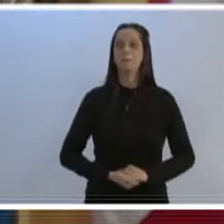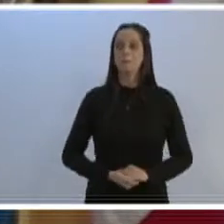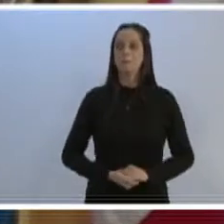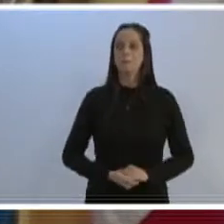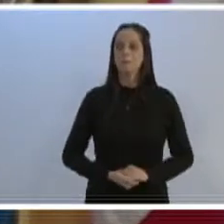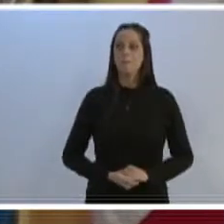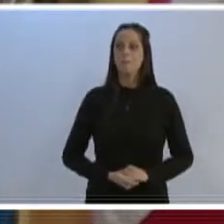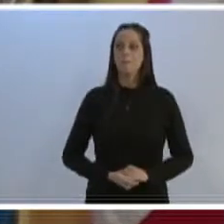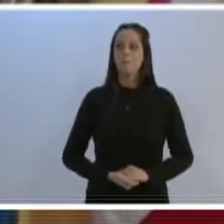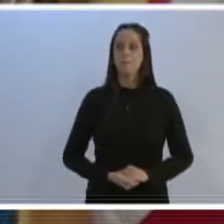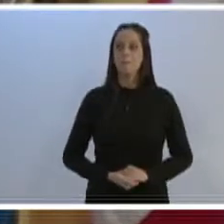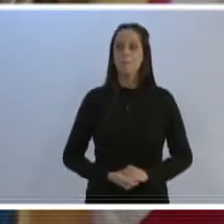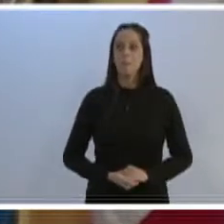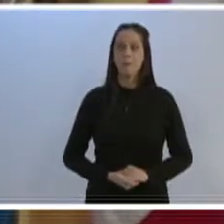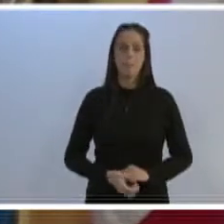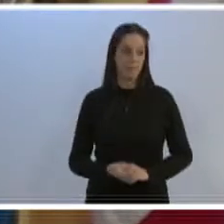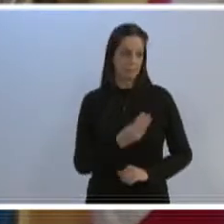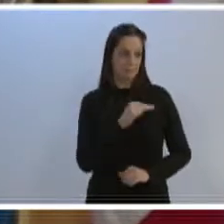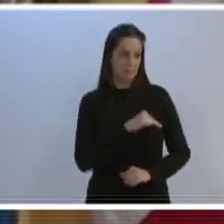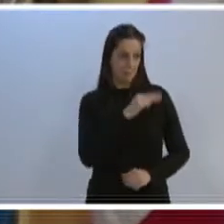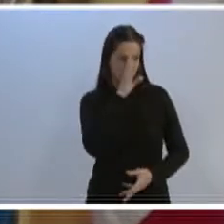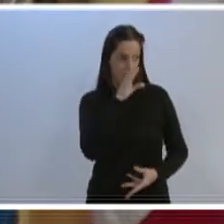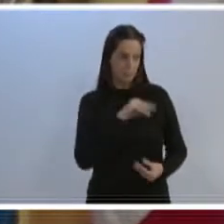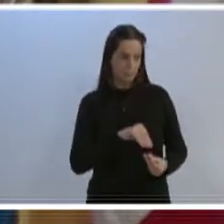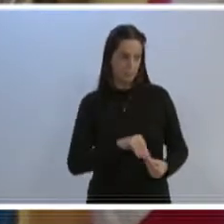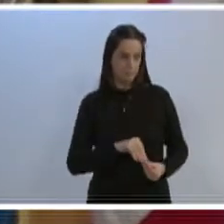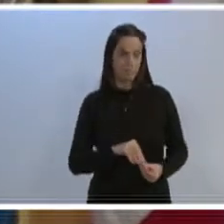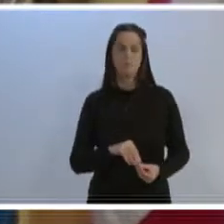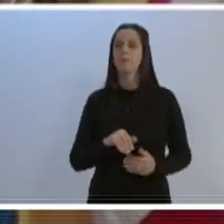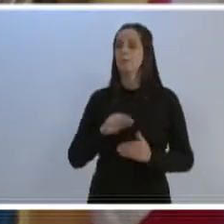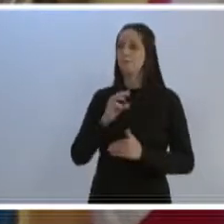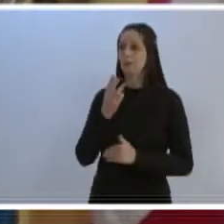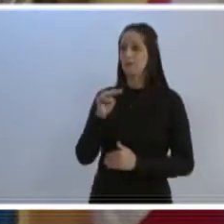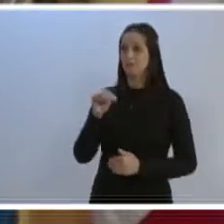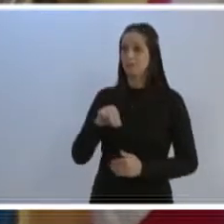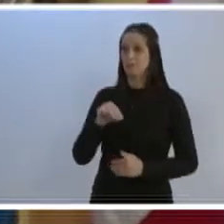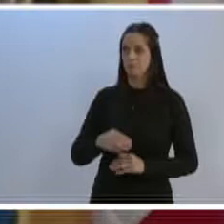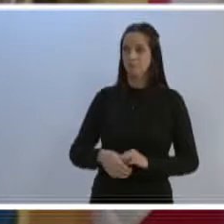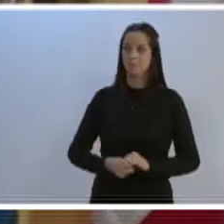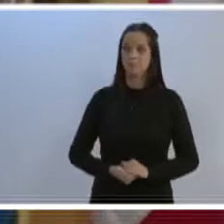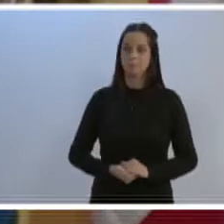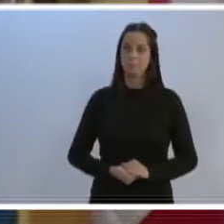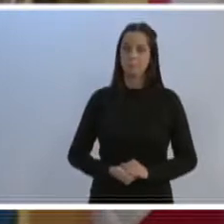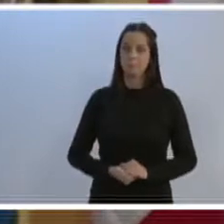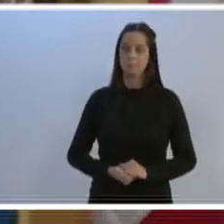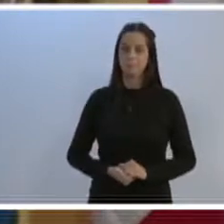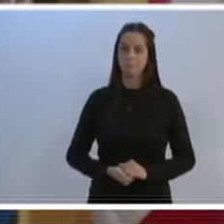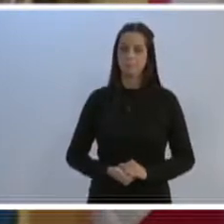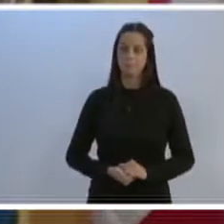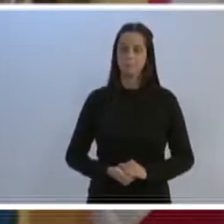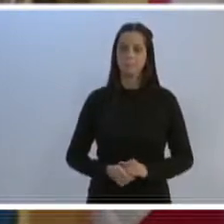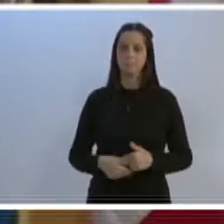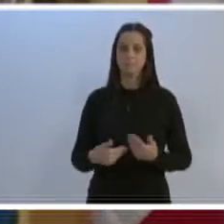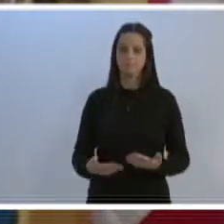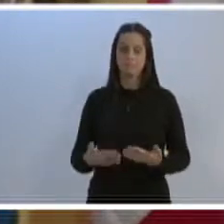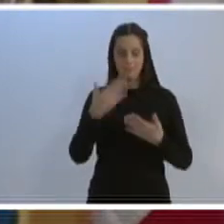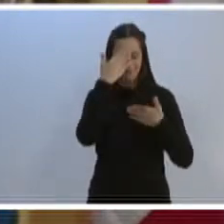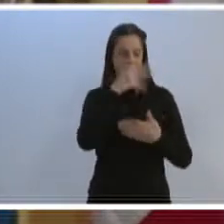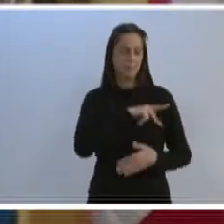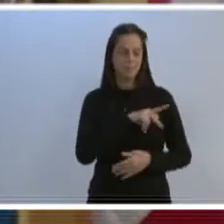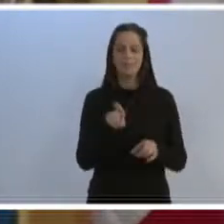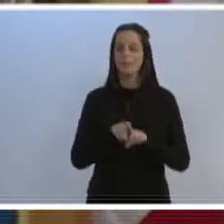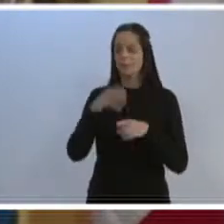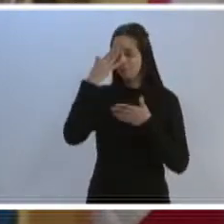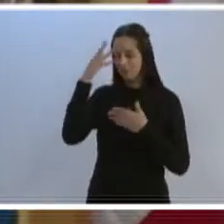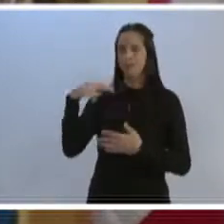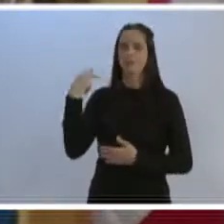concede três minutos mas teve sua falência obrigado presidente então agradecendo o vereador adriano e também